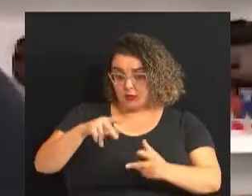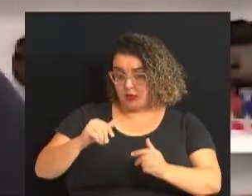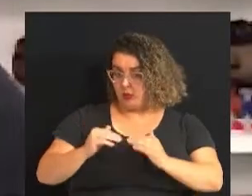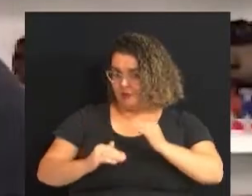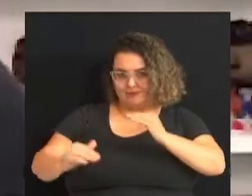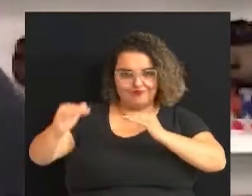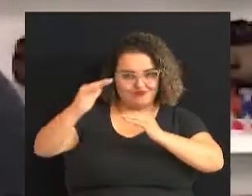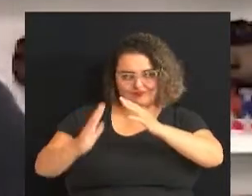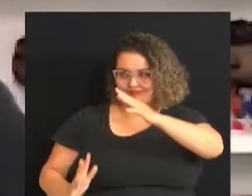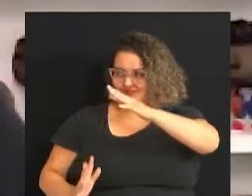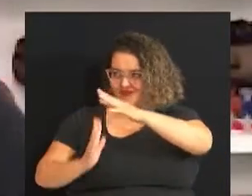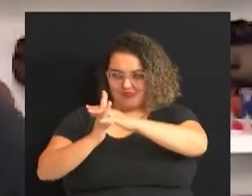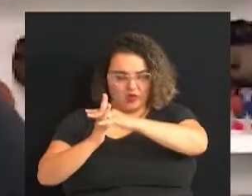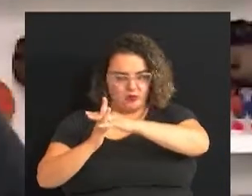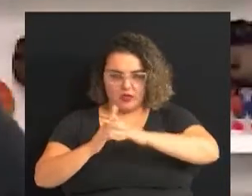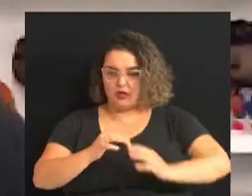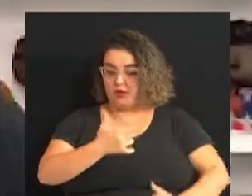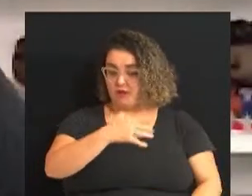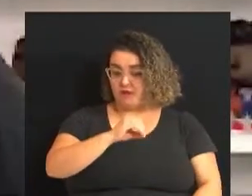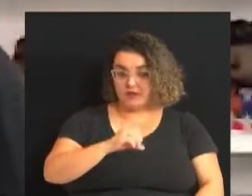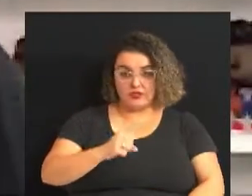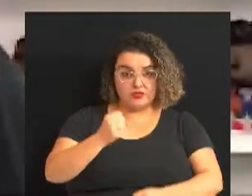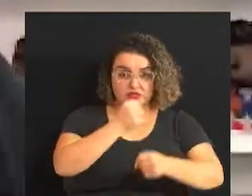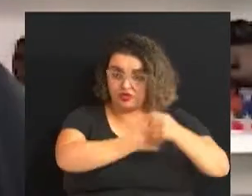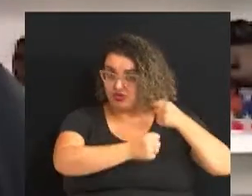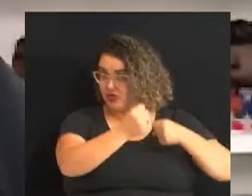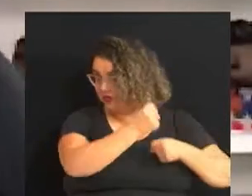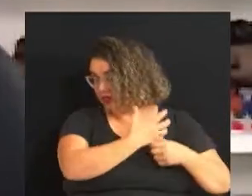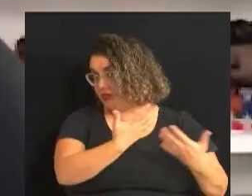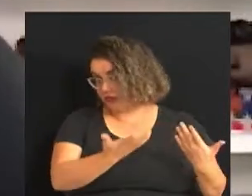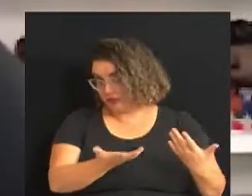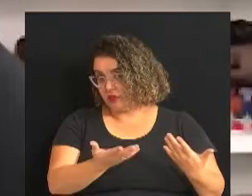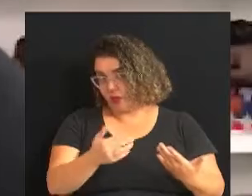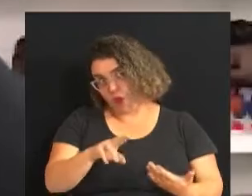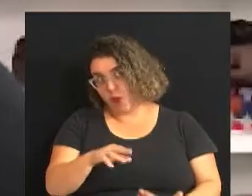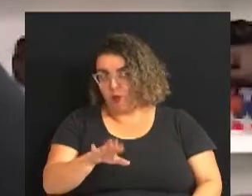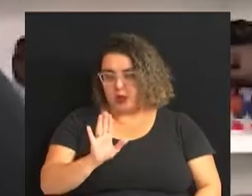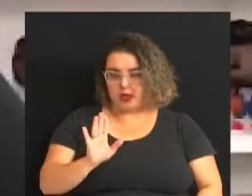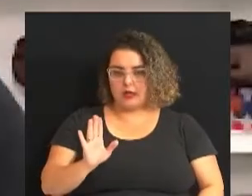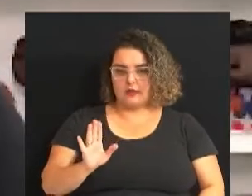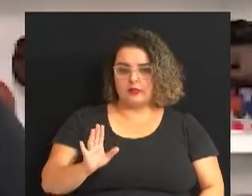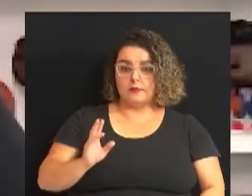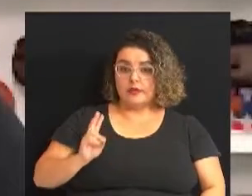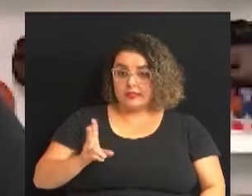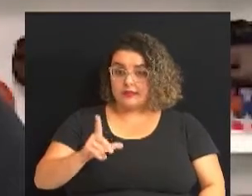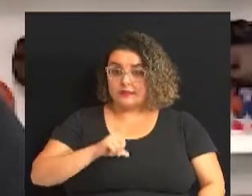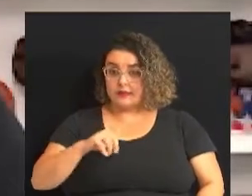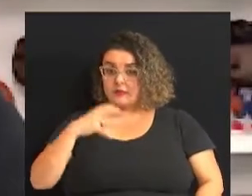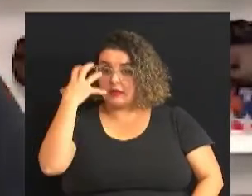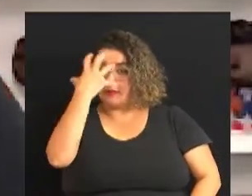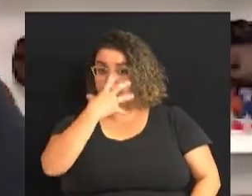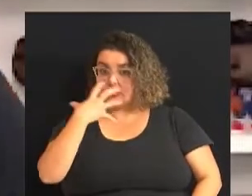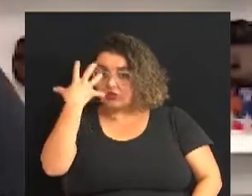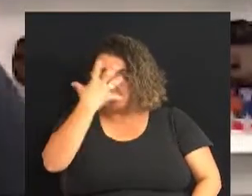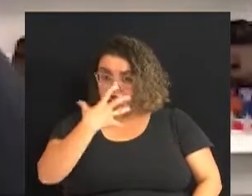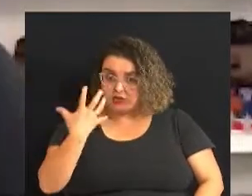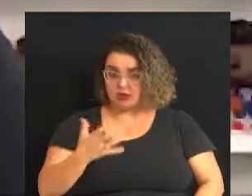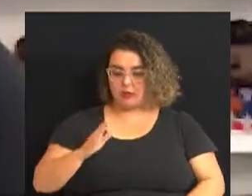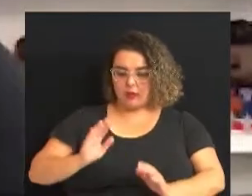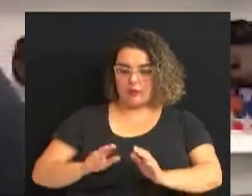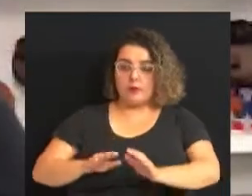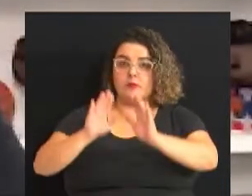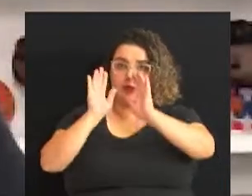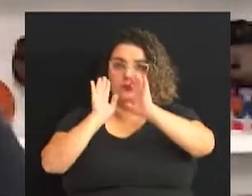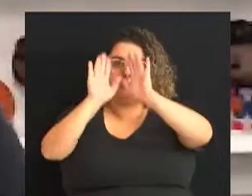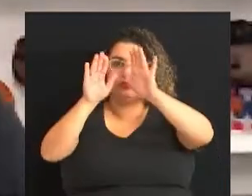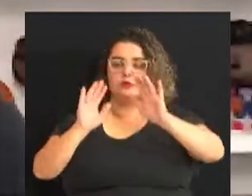são 20 anos ou mais, mas a gente sabe que sempre teve essa paixão do brasileiro pelo basquete. Precisa fomentar